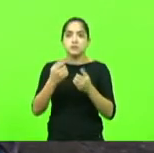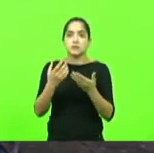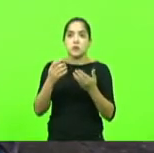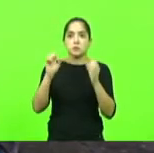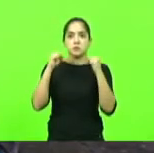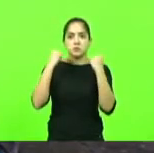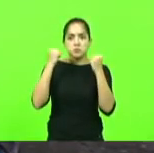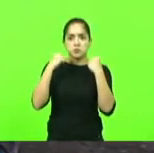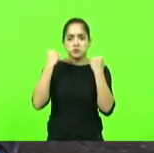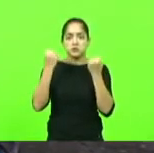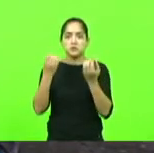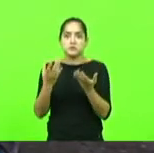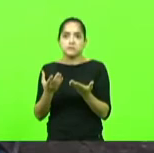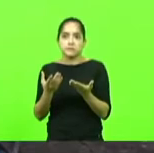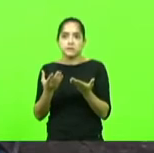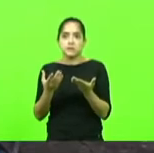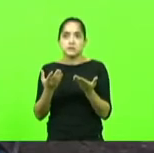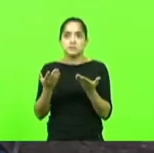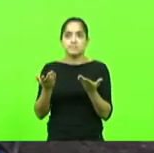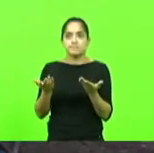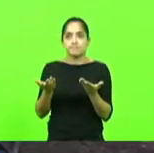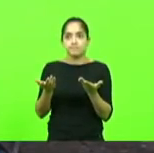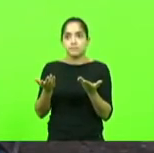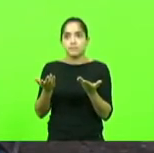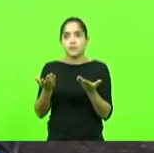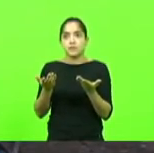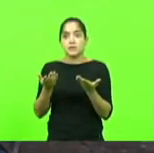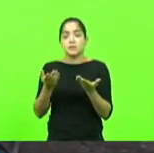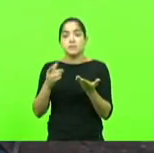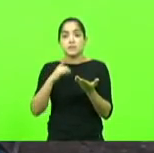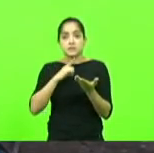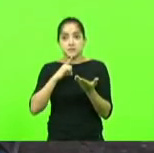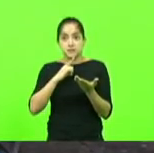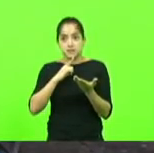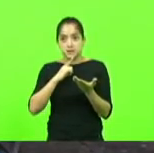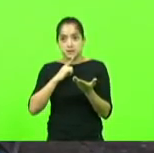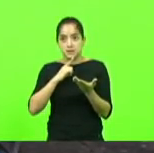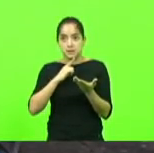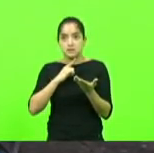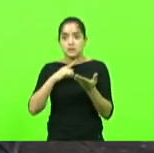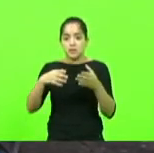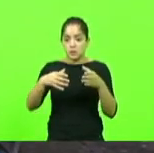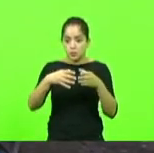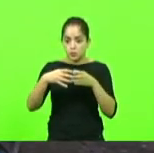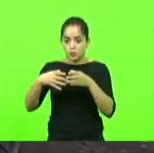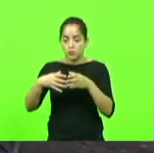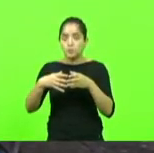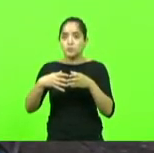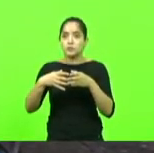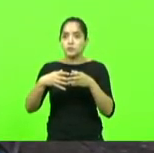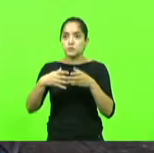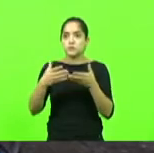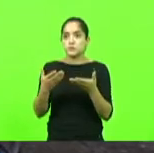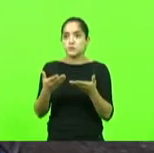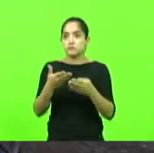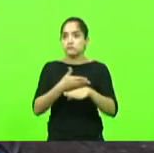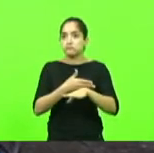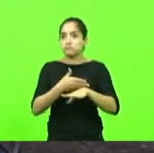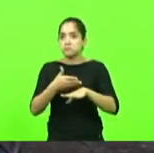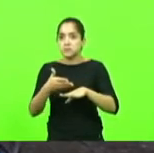esportivas dos cães. Entretanto, existem atividades praticadas por clubes, por exemplo, que são atividades